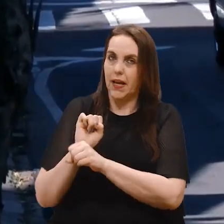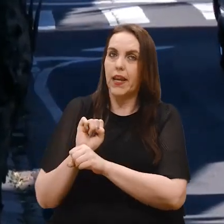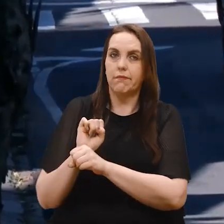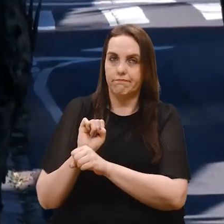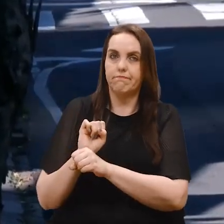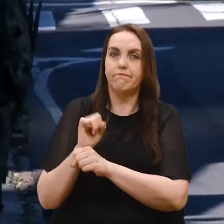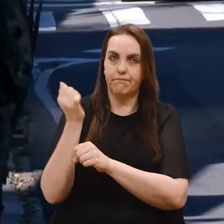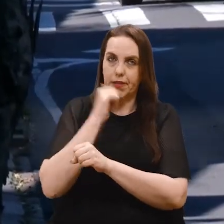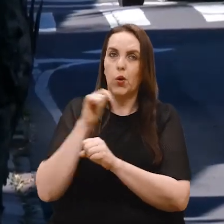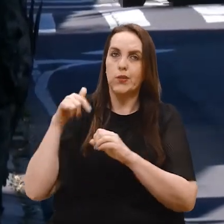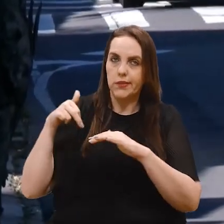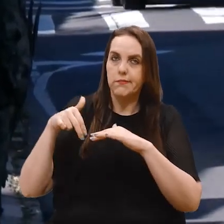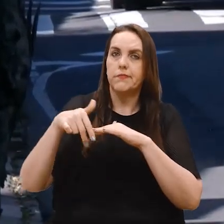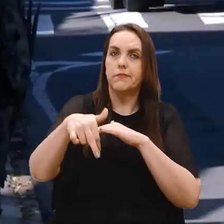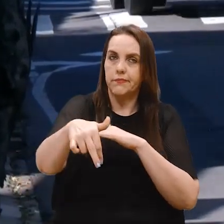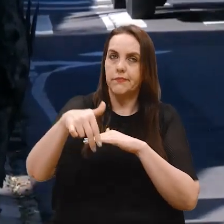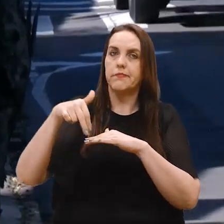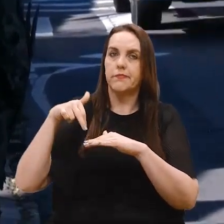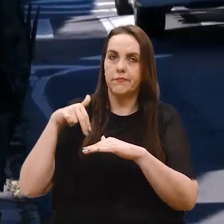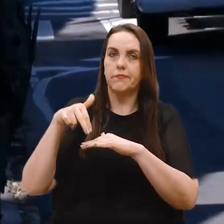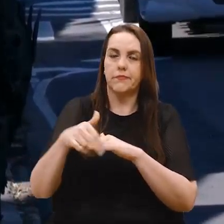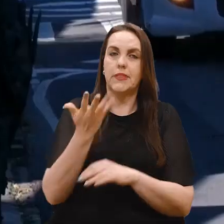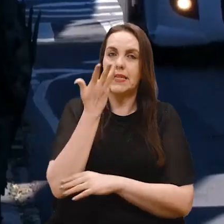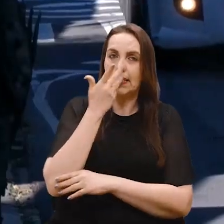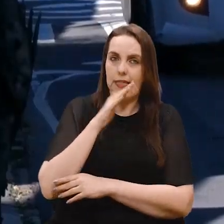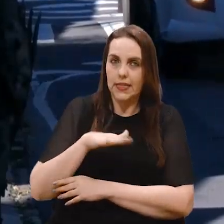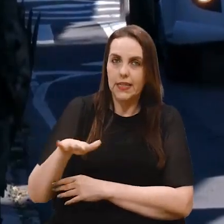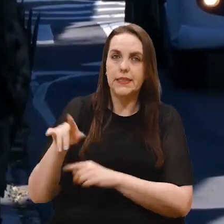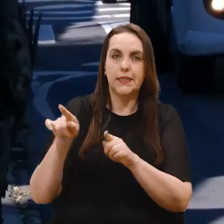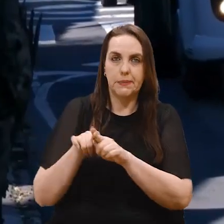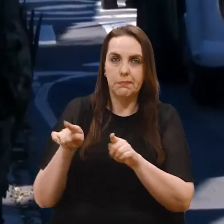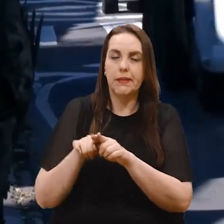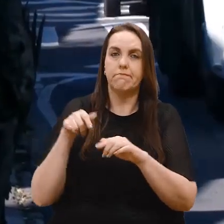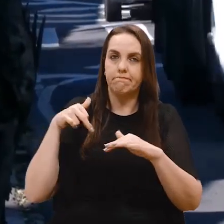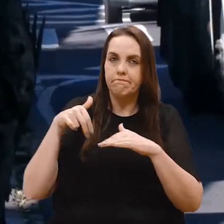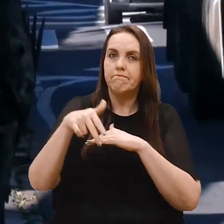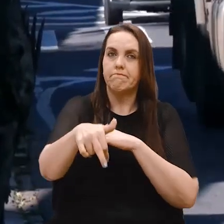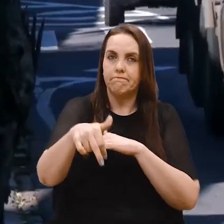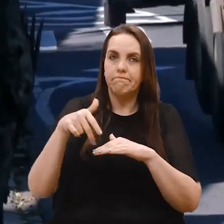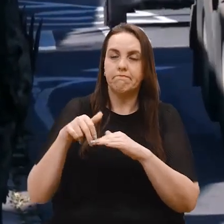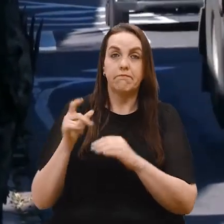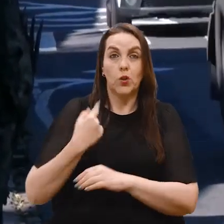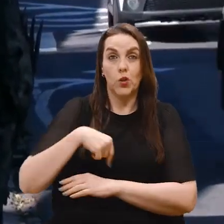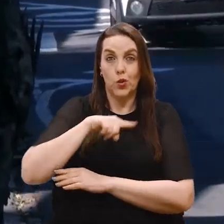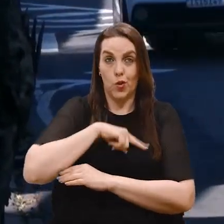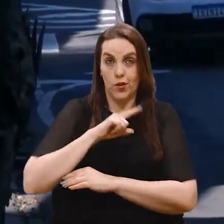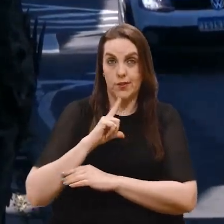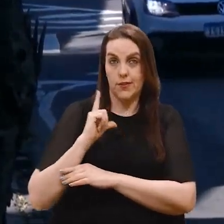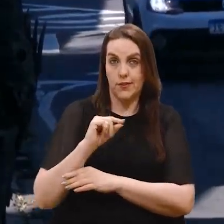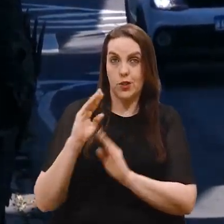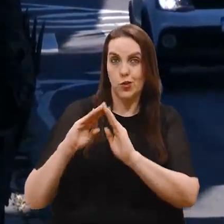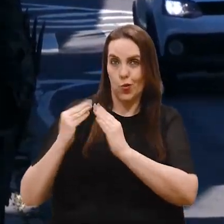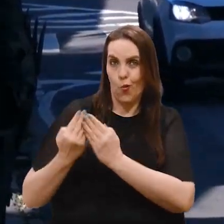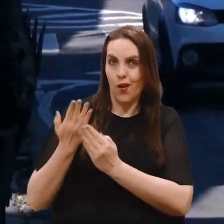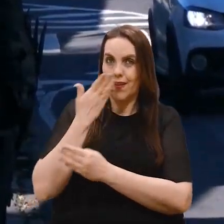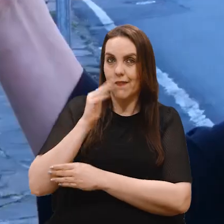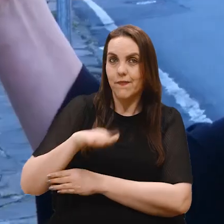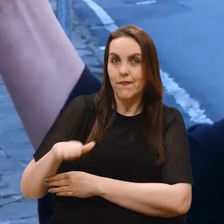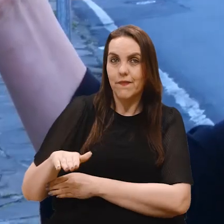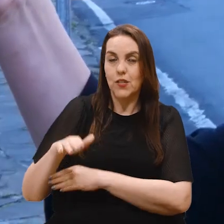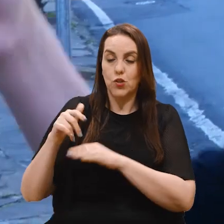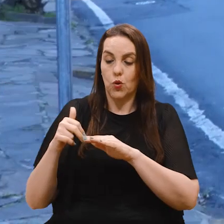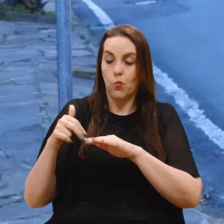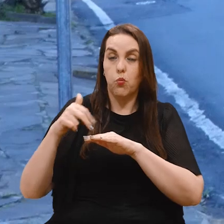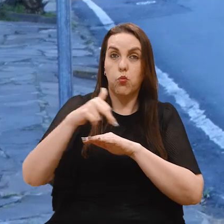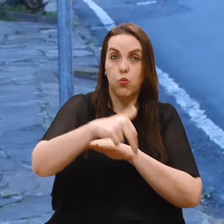conseguir atravessar, fazer a travessia, as crianças fazerem a travessia, que nem nós, a gente sai de uma escola ali, de uma escolinha, a gente atravessa para dentro